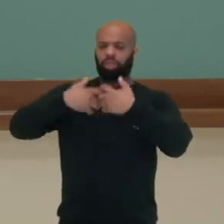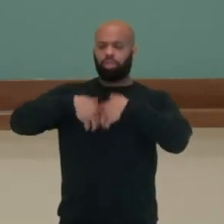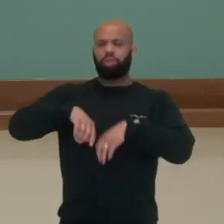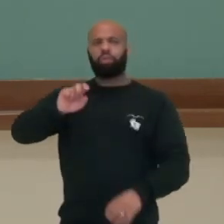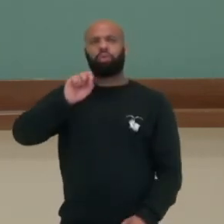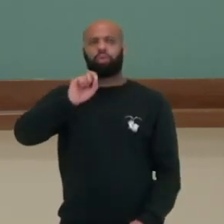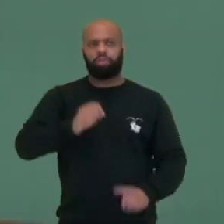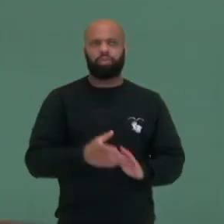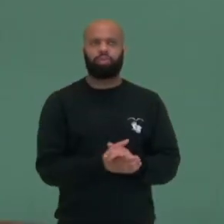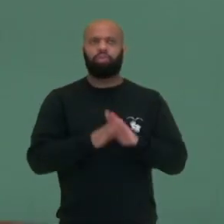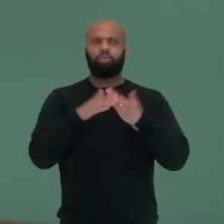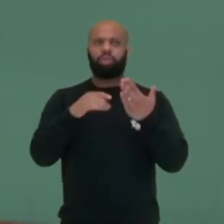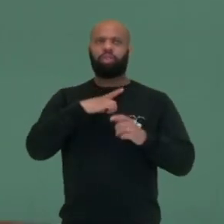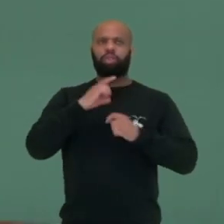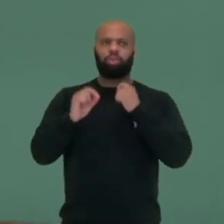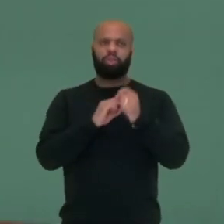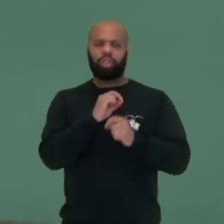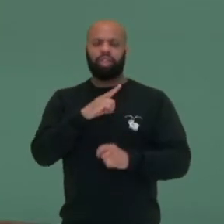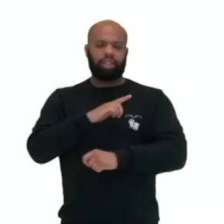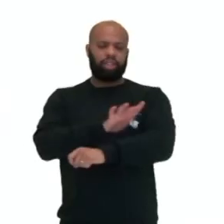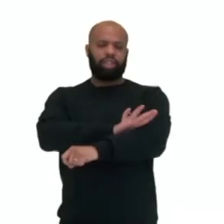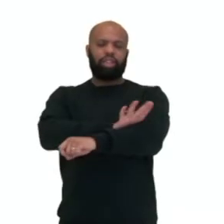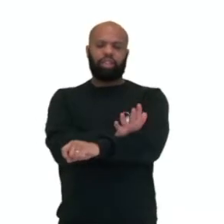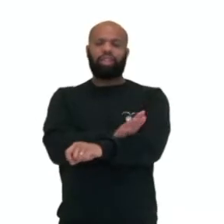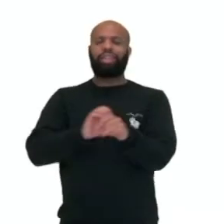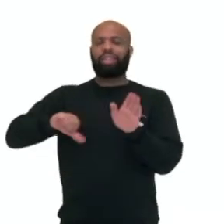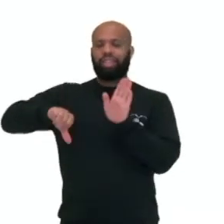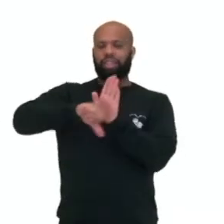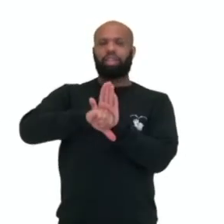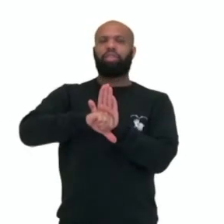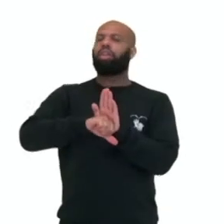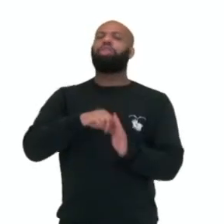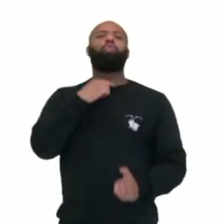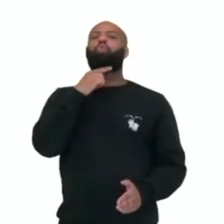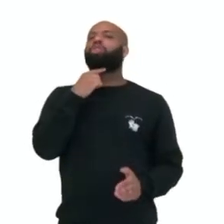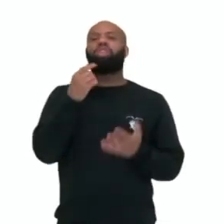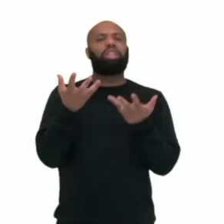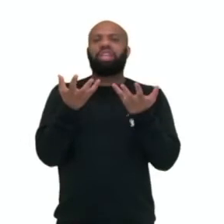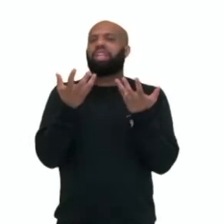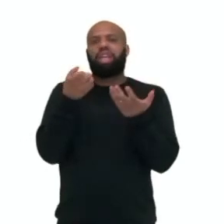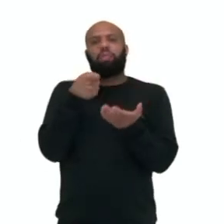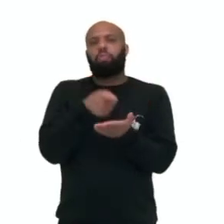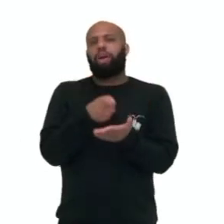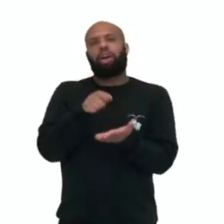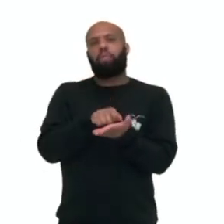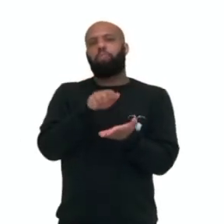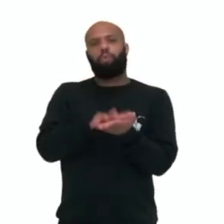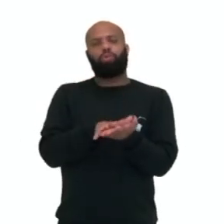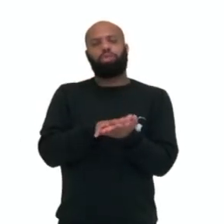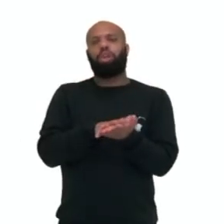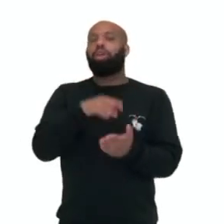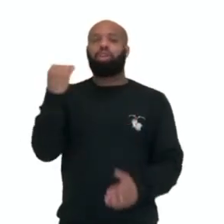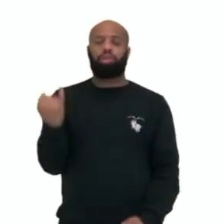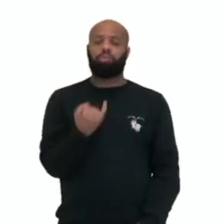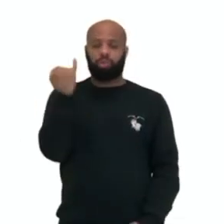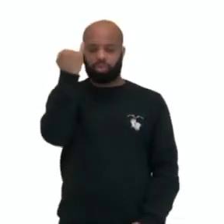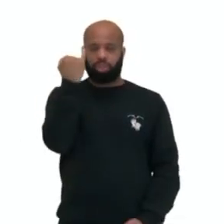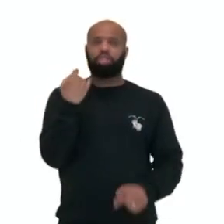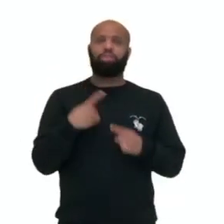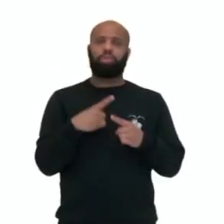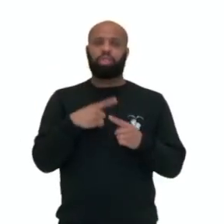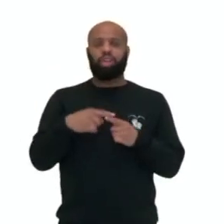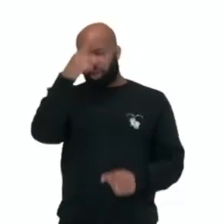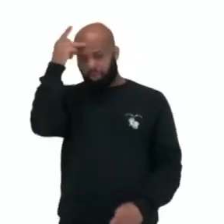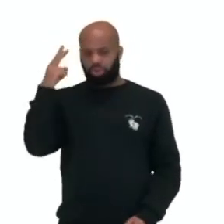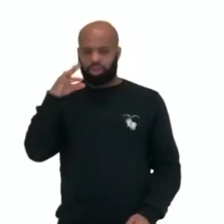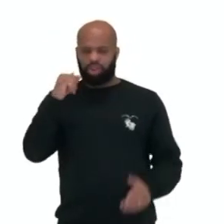isso? A inclusão do racismo como crime inafiançável foi importante, porque possibilita que as pessoas